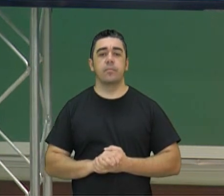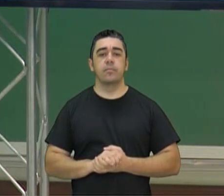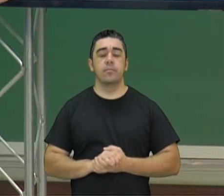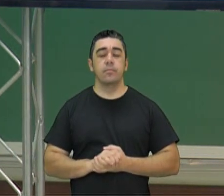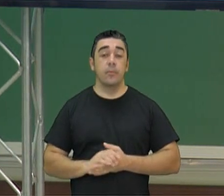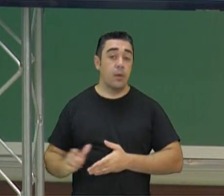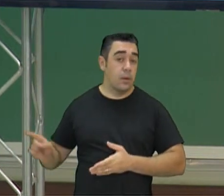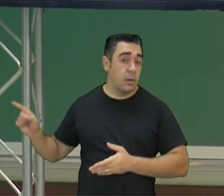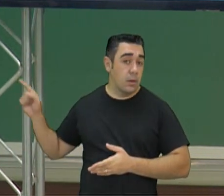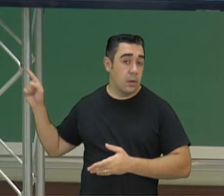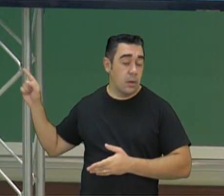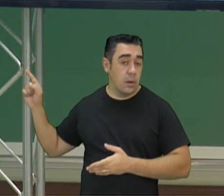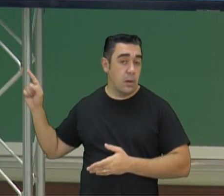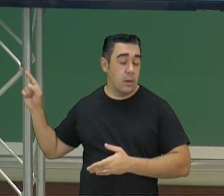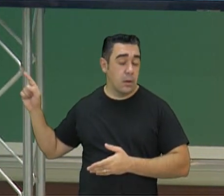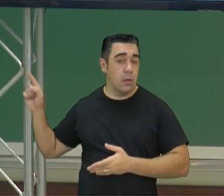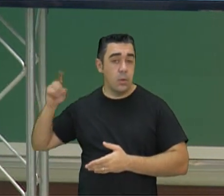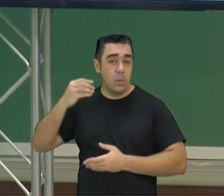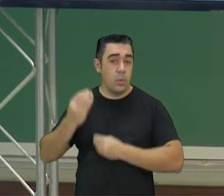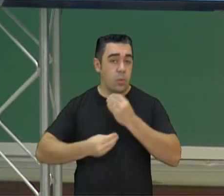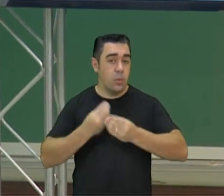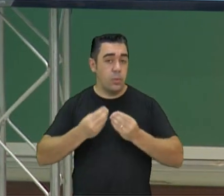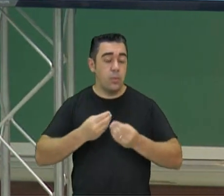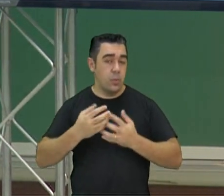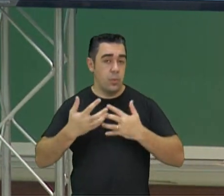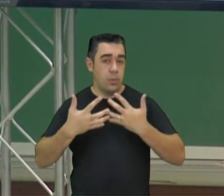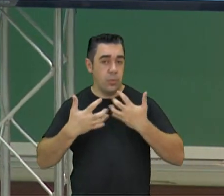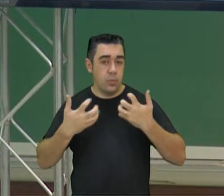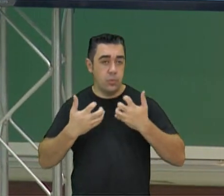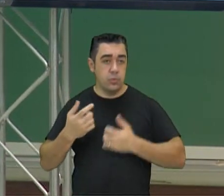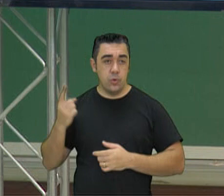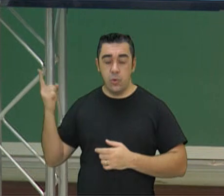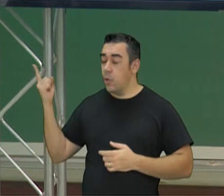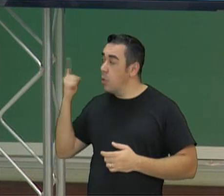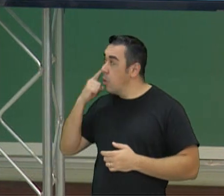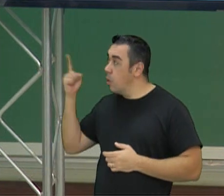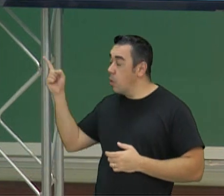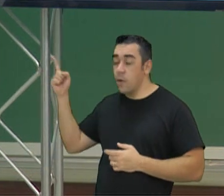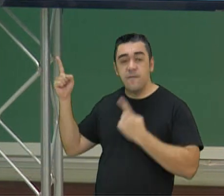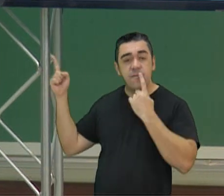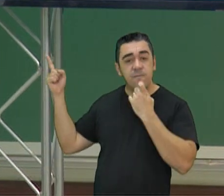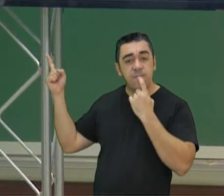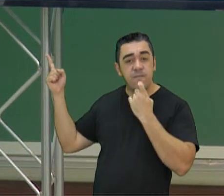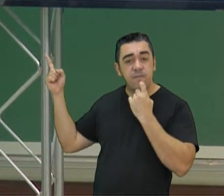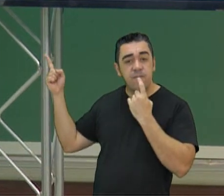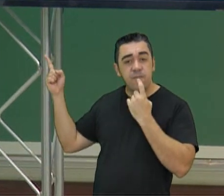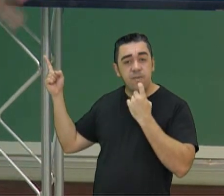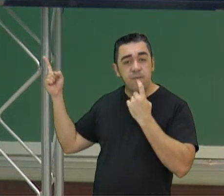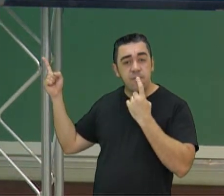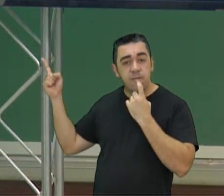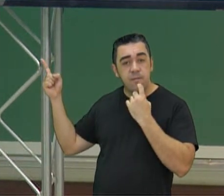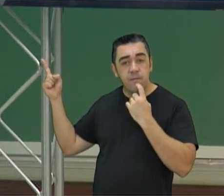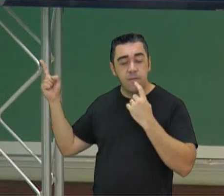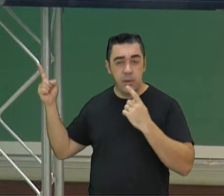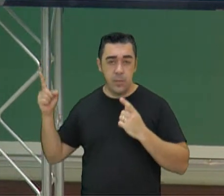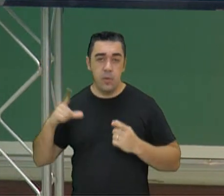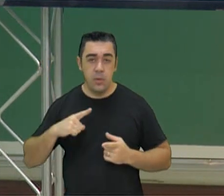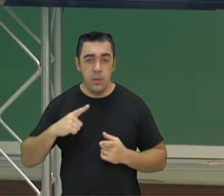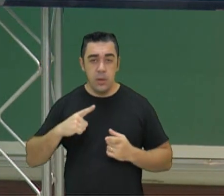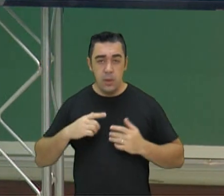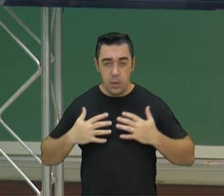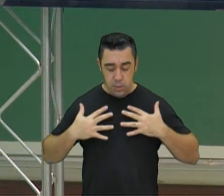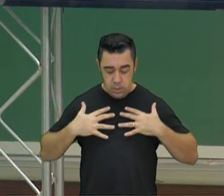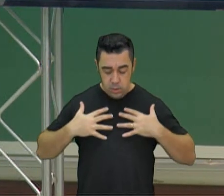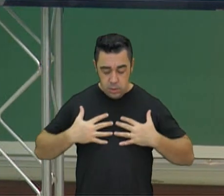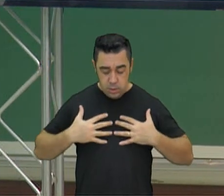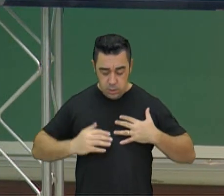a origem do músculo do diafragma. Então, ele é inserido em várias, na região